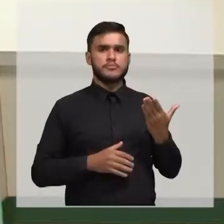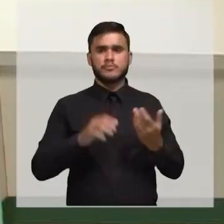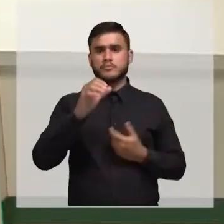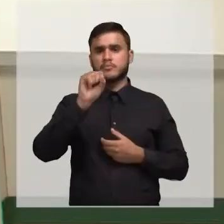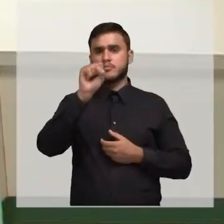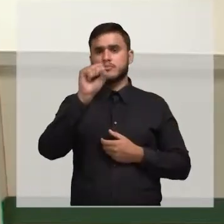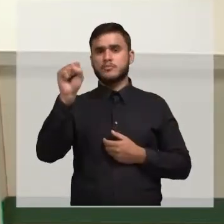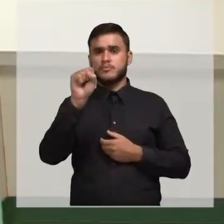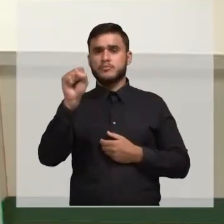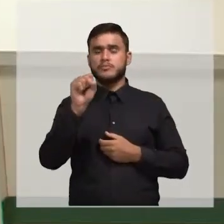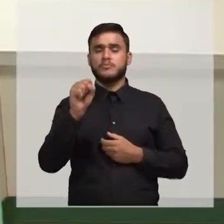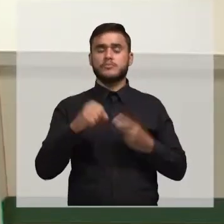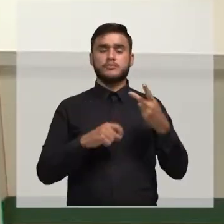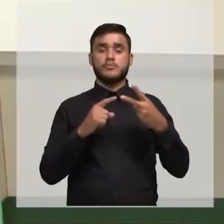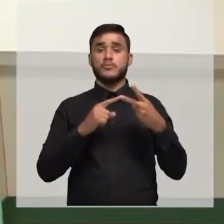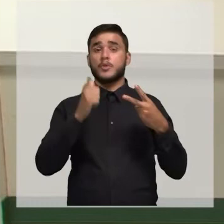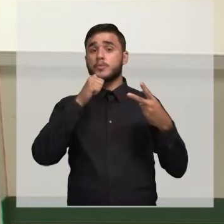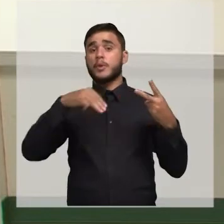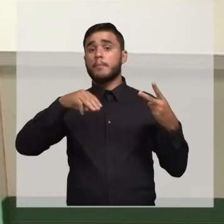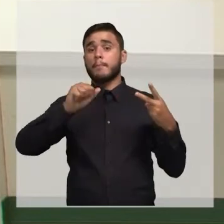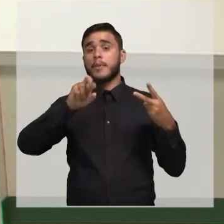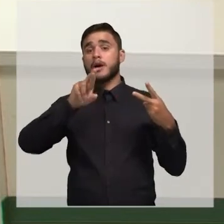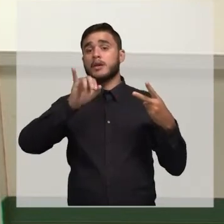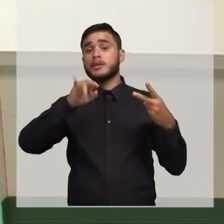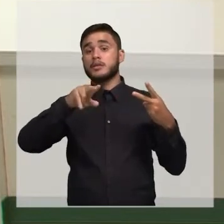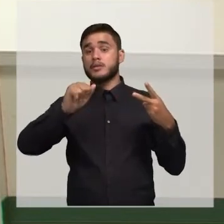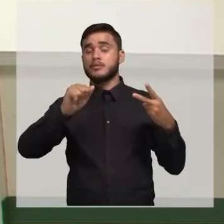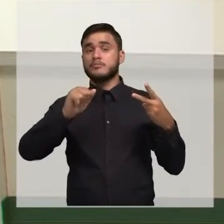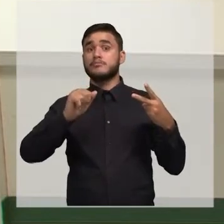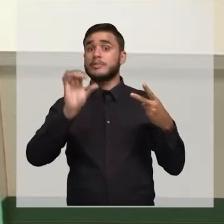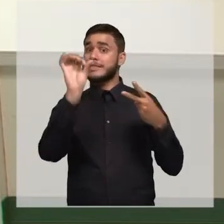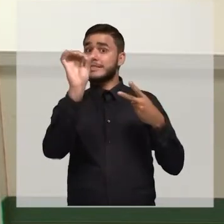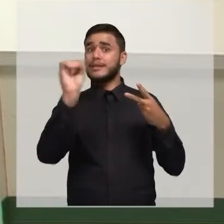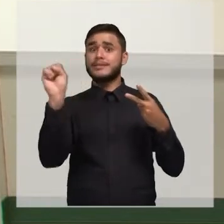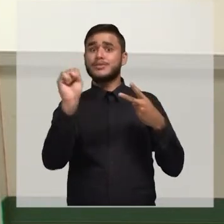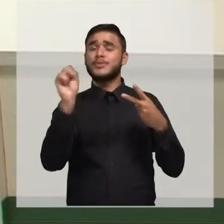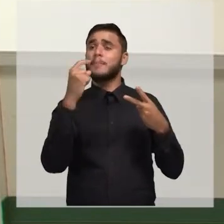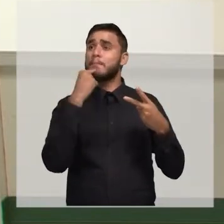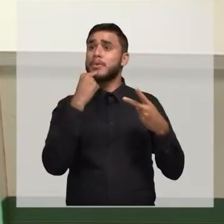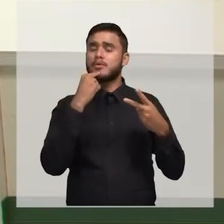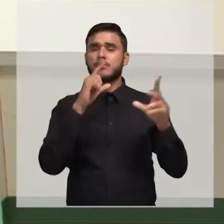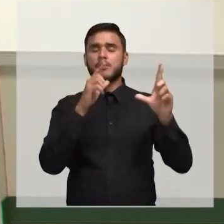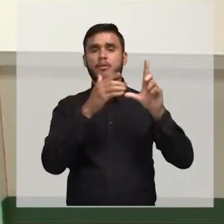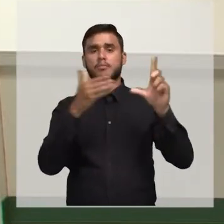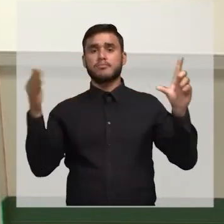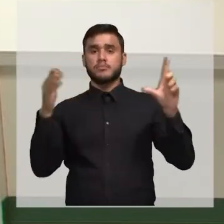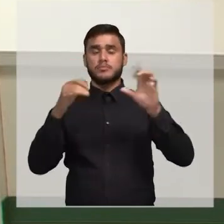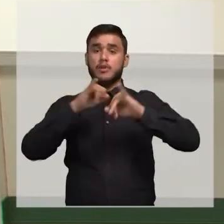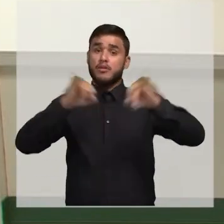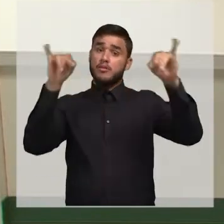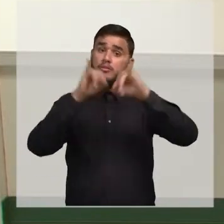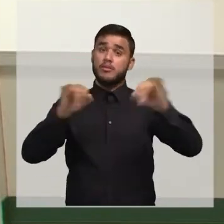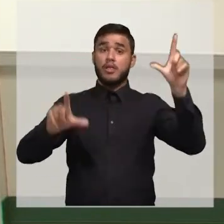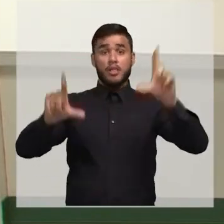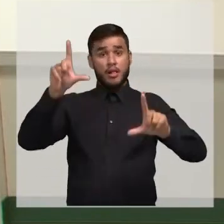tem o quê? Tem 6. Outra candidatura desidratada, que quando começar o palanque eleitoral, que é o palanque